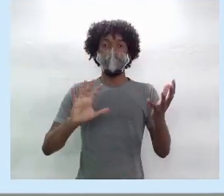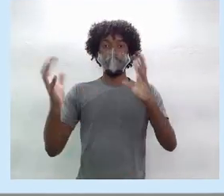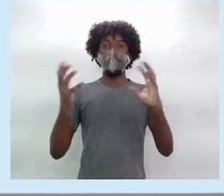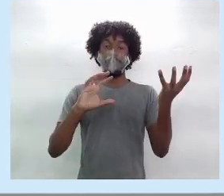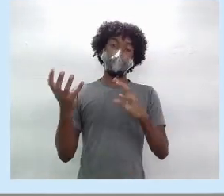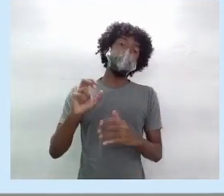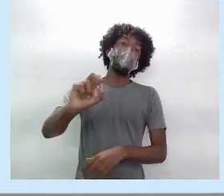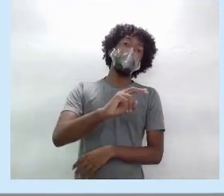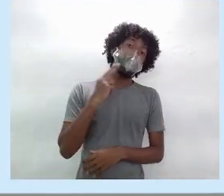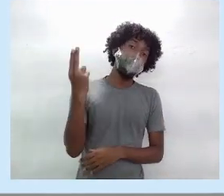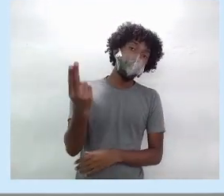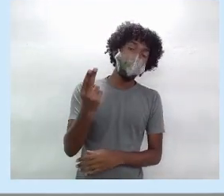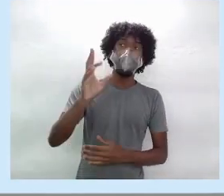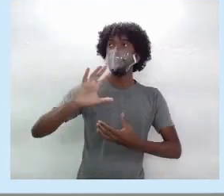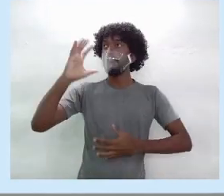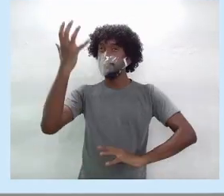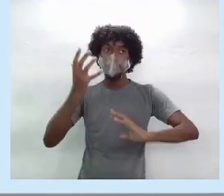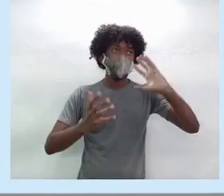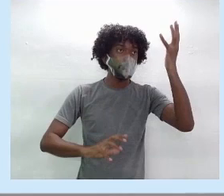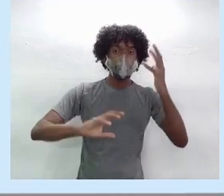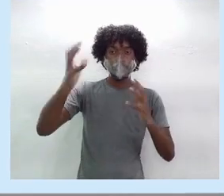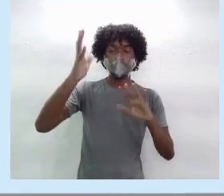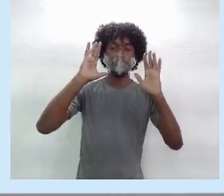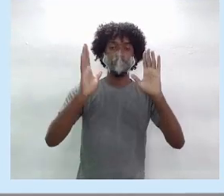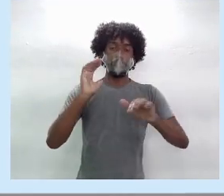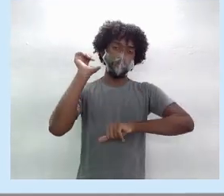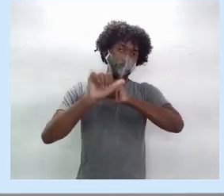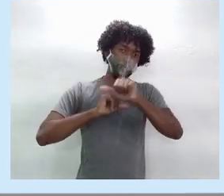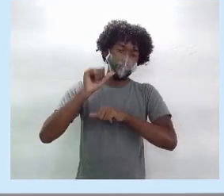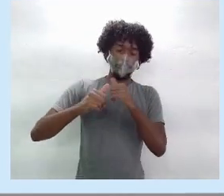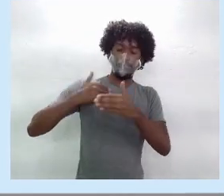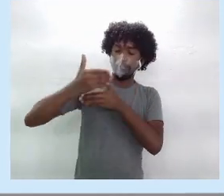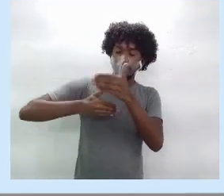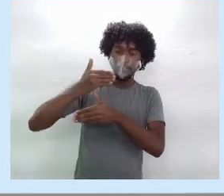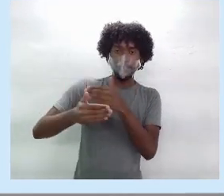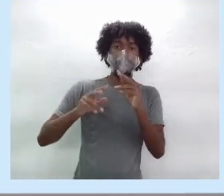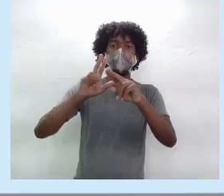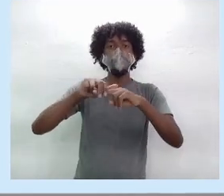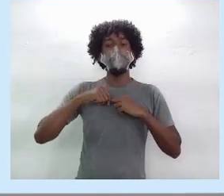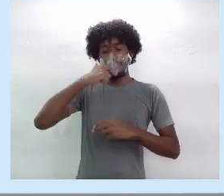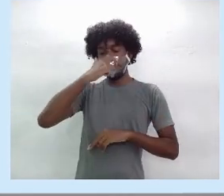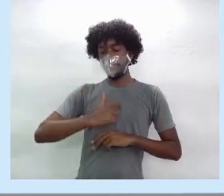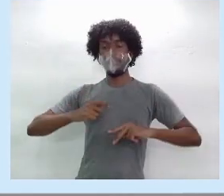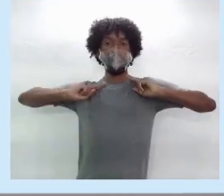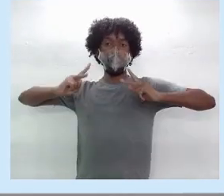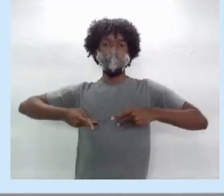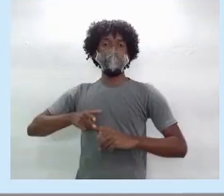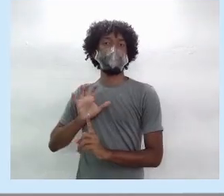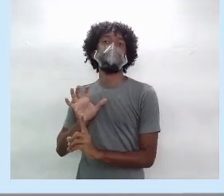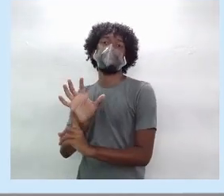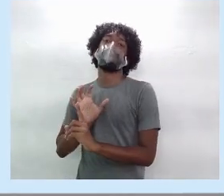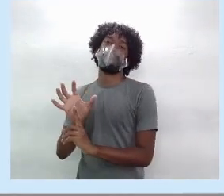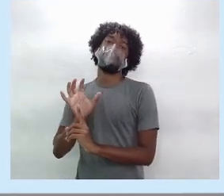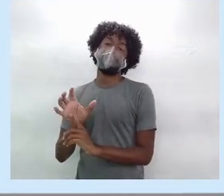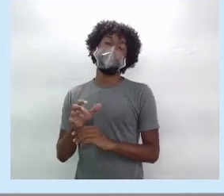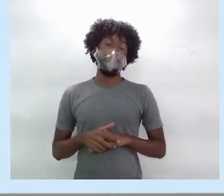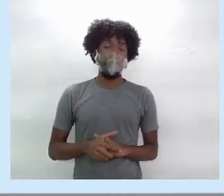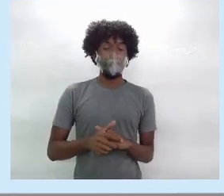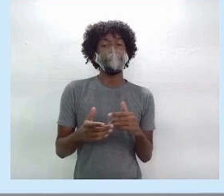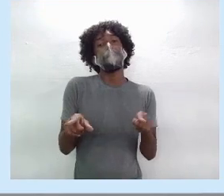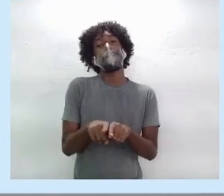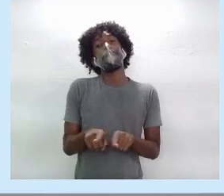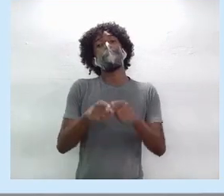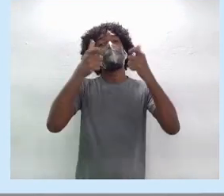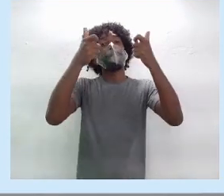ou fenômenos que são alterados devido à ação do homem. Bom, falando sobre